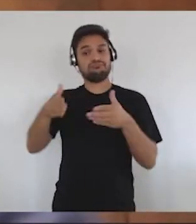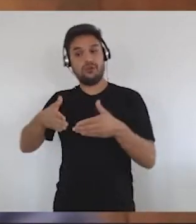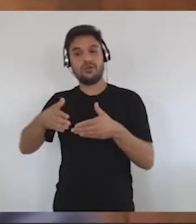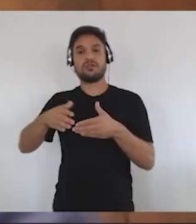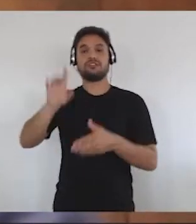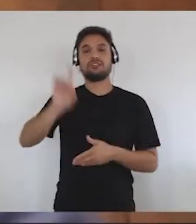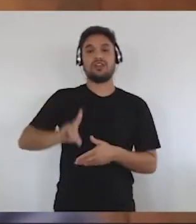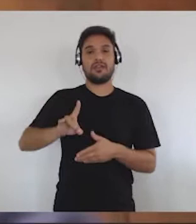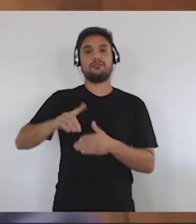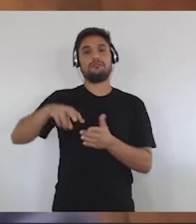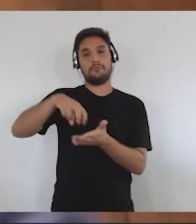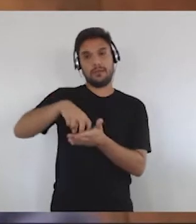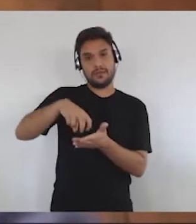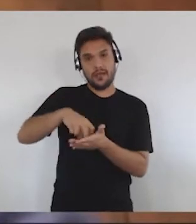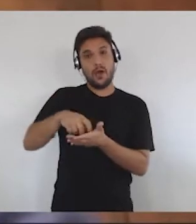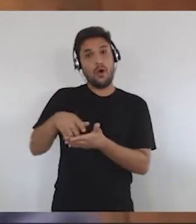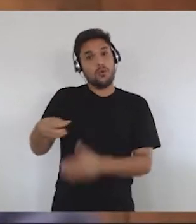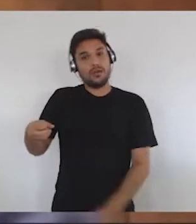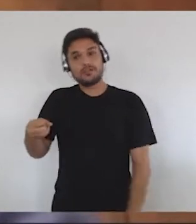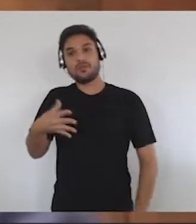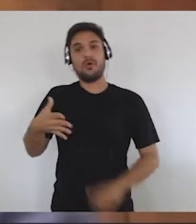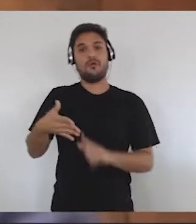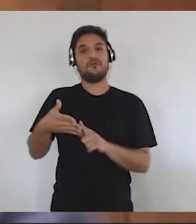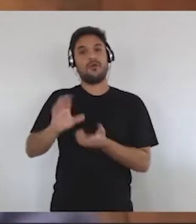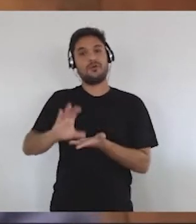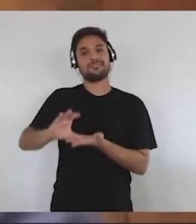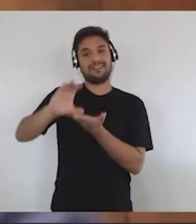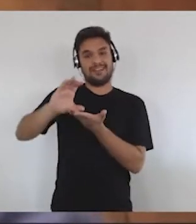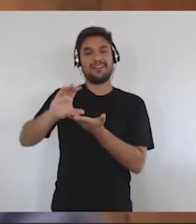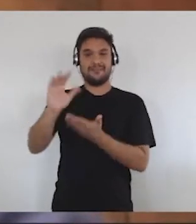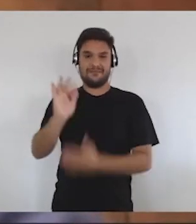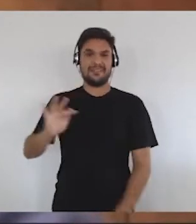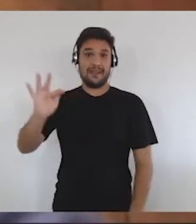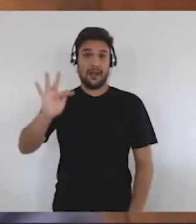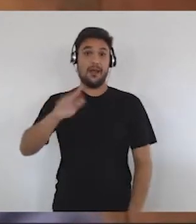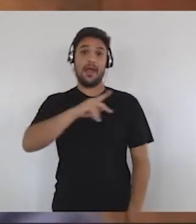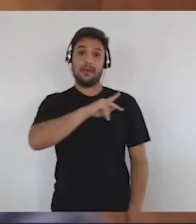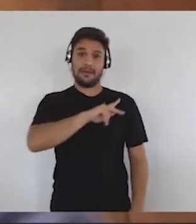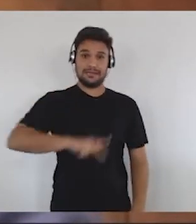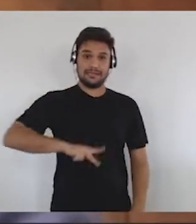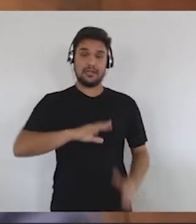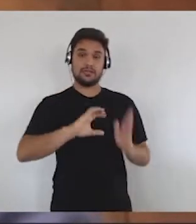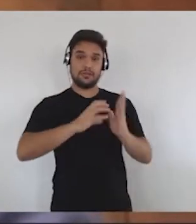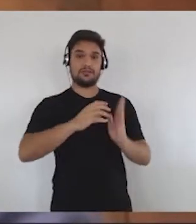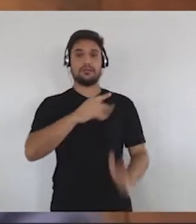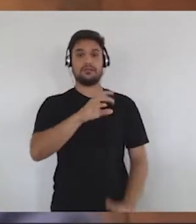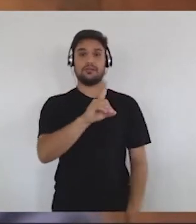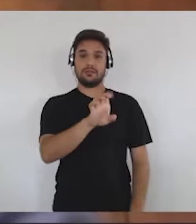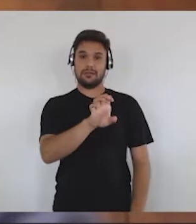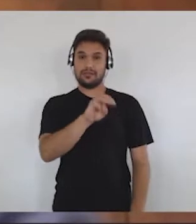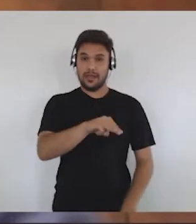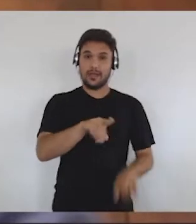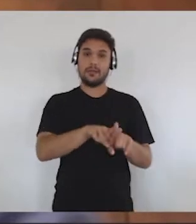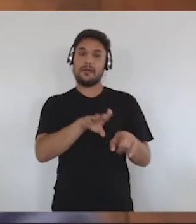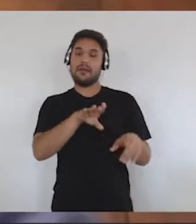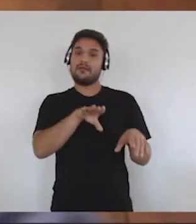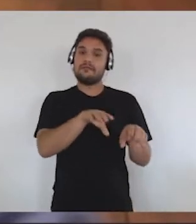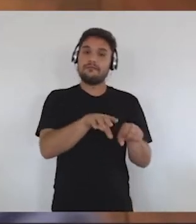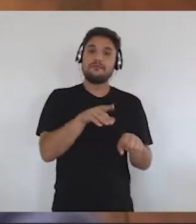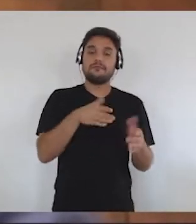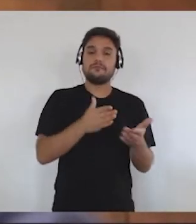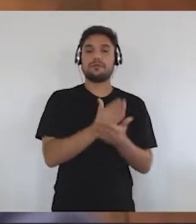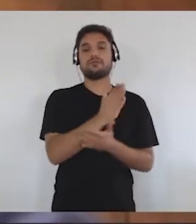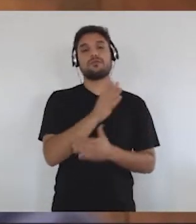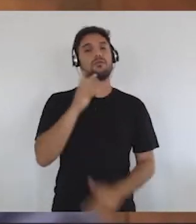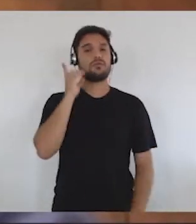mais jovem conselheiro federal da Ordem dos Advogados do Brasil, é presidente do Democratas em Minas Gerais, foi eleito senador por Minas Gerais e é